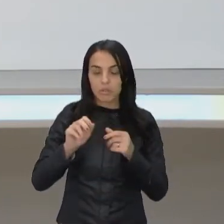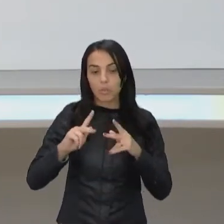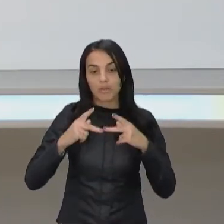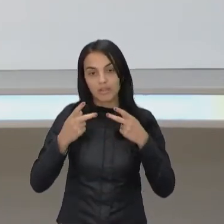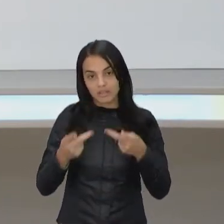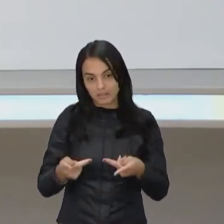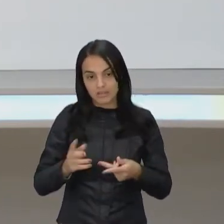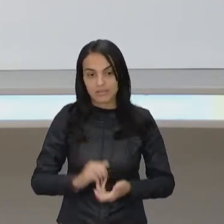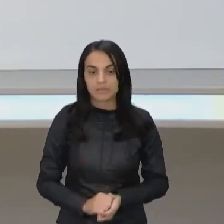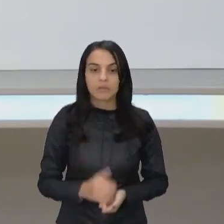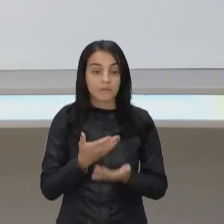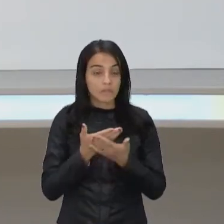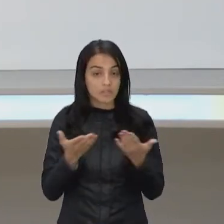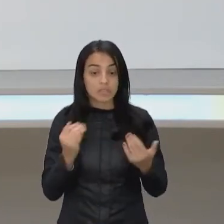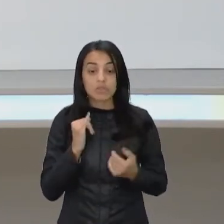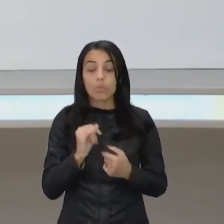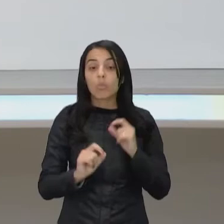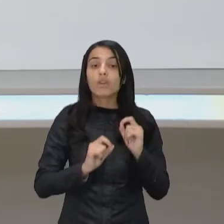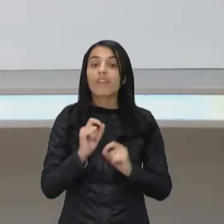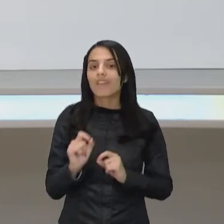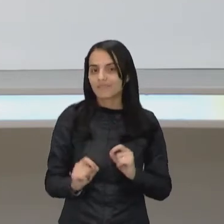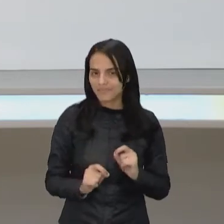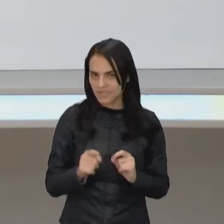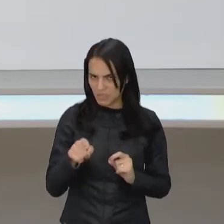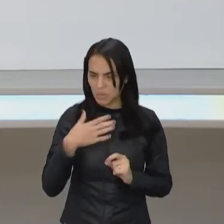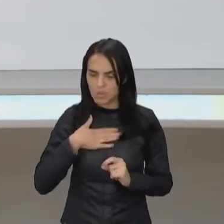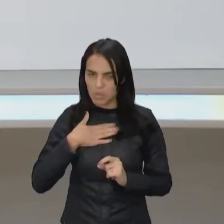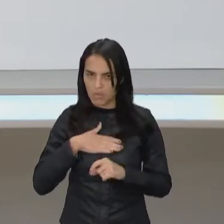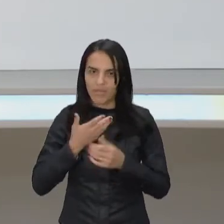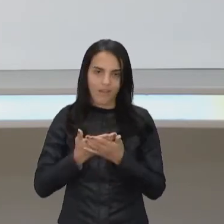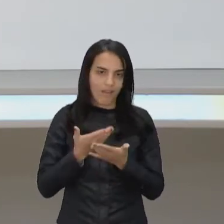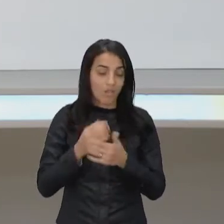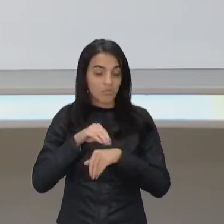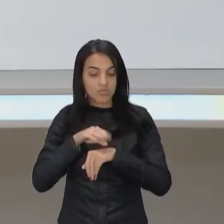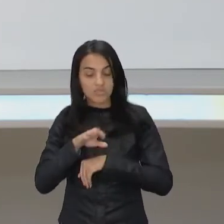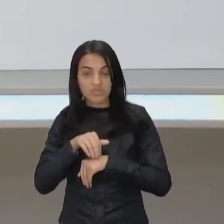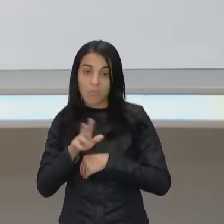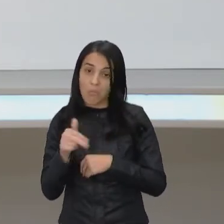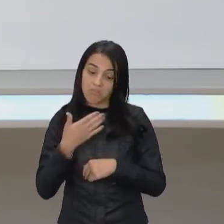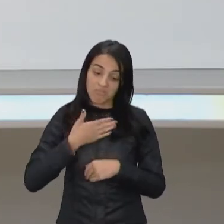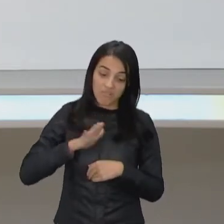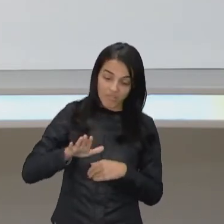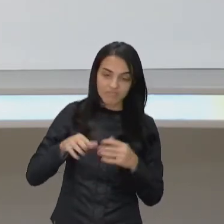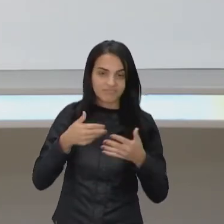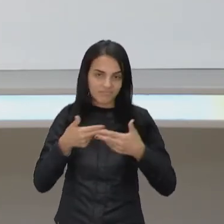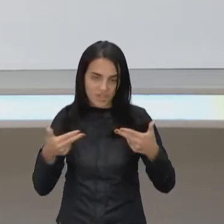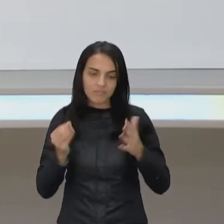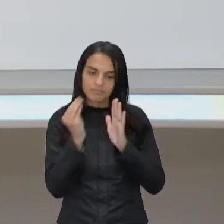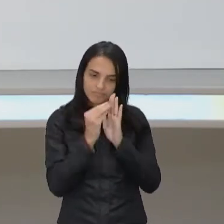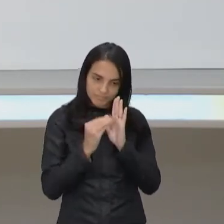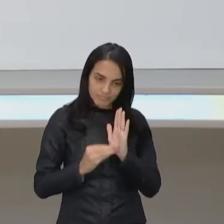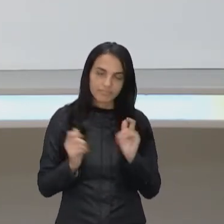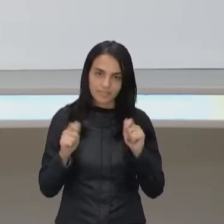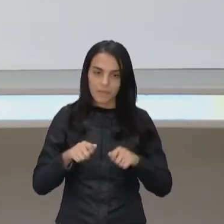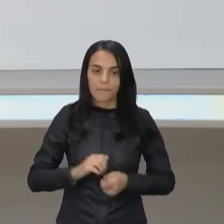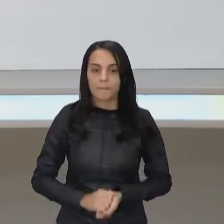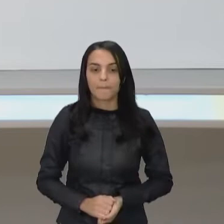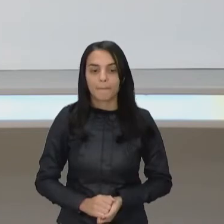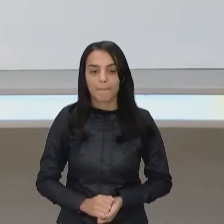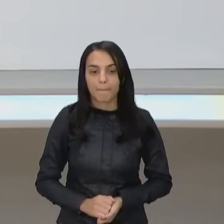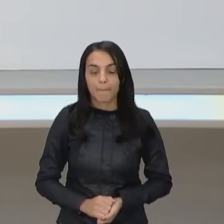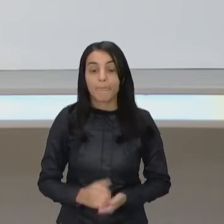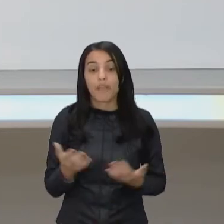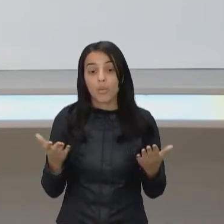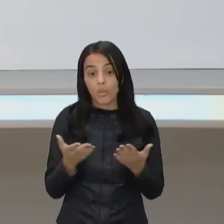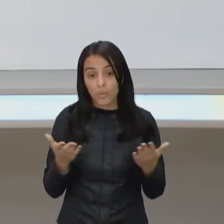link, para você dizer aí o que você achou da aula, dar suas sugestões, fazer as críticas, enfim, lá, está aparecendo aí para você. Bom,